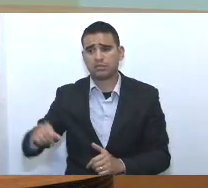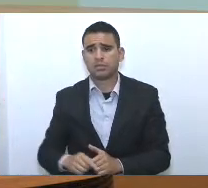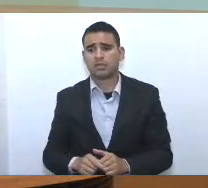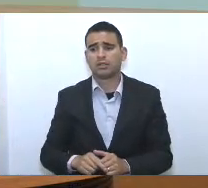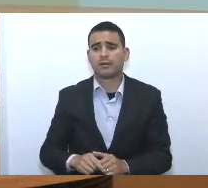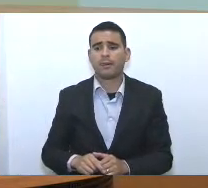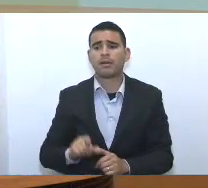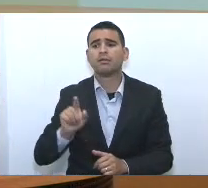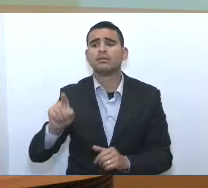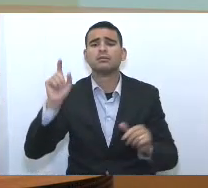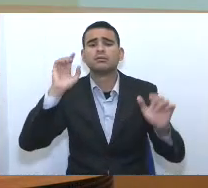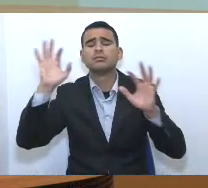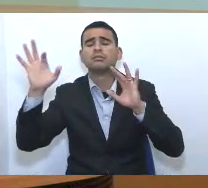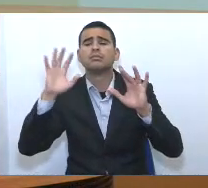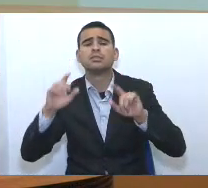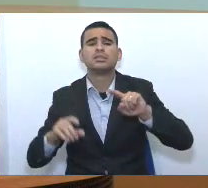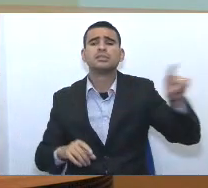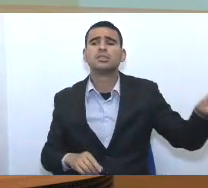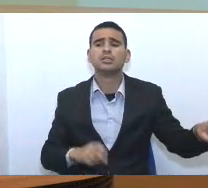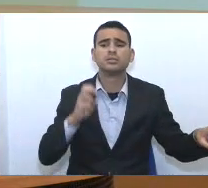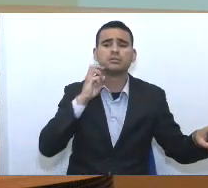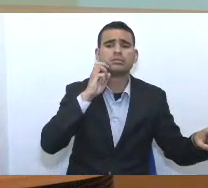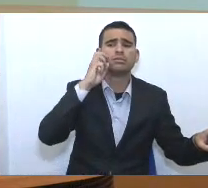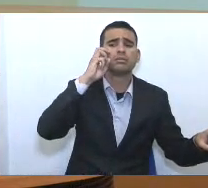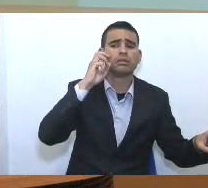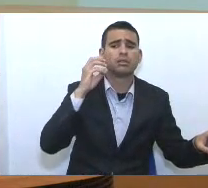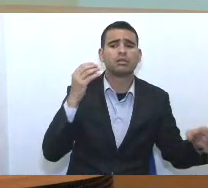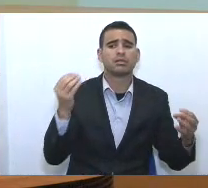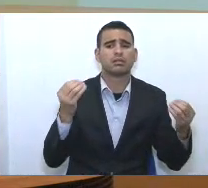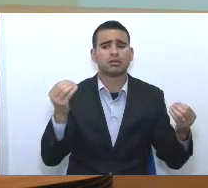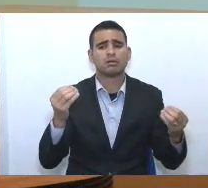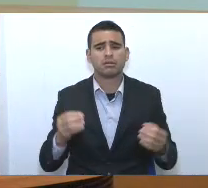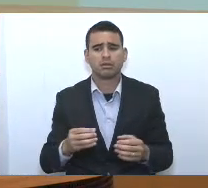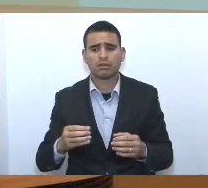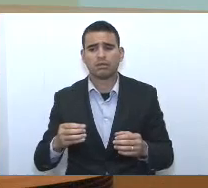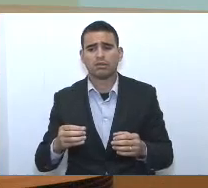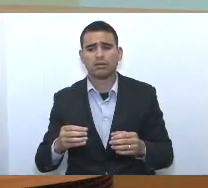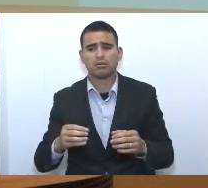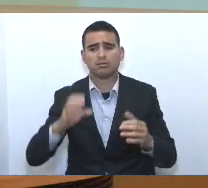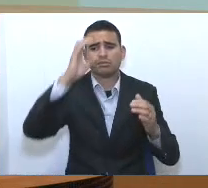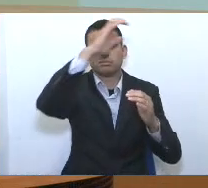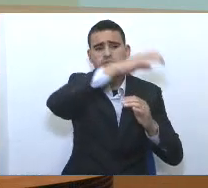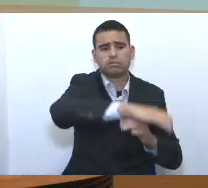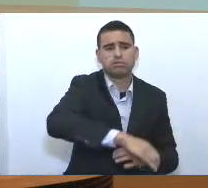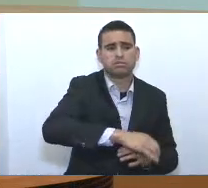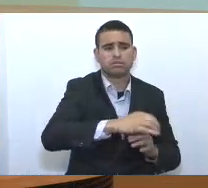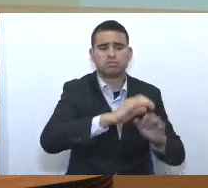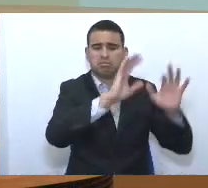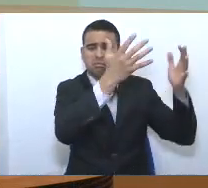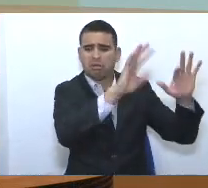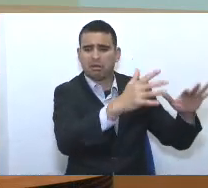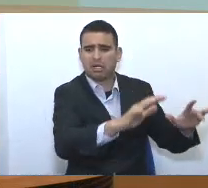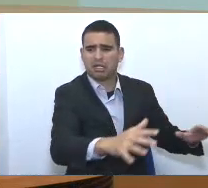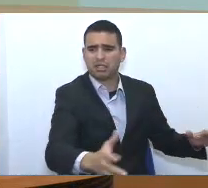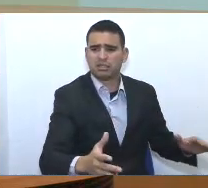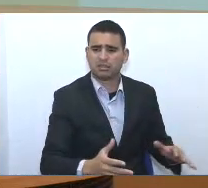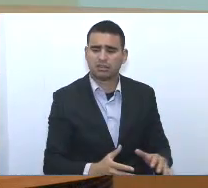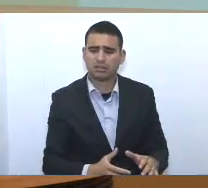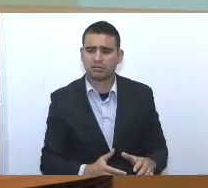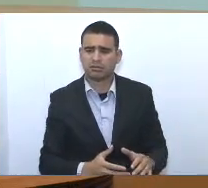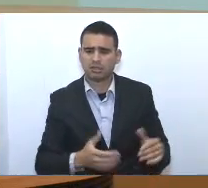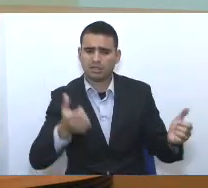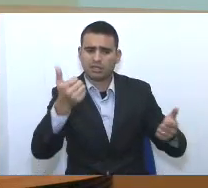você imagina o constrangimento de chegar lá uma máquina, derrubar os muros, a pessoa ficar com o seu carro